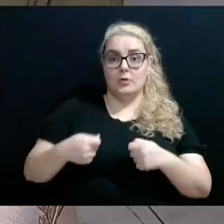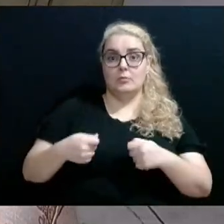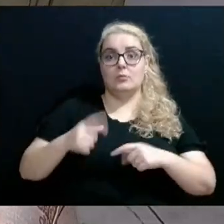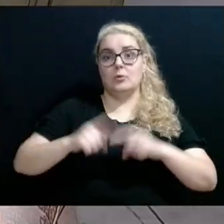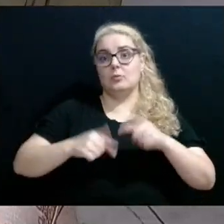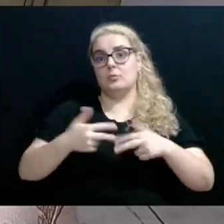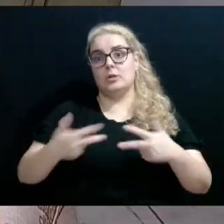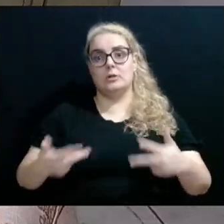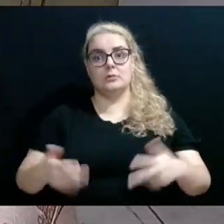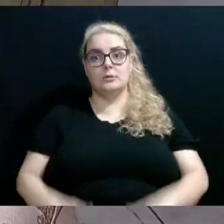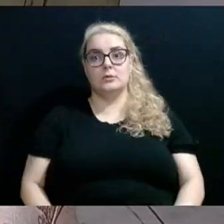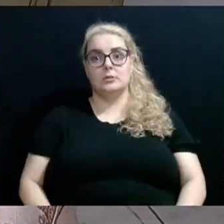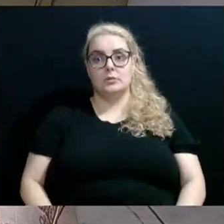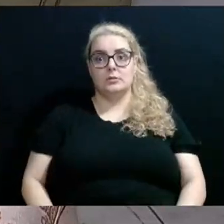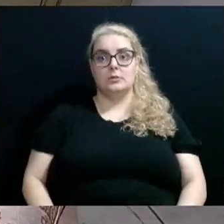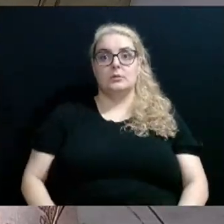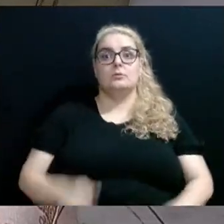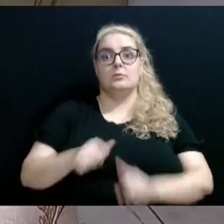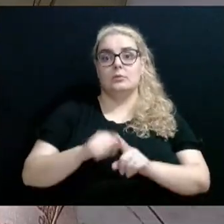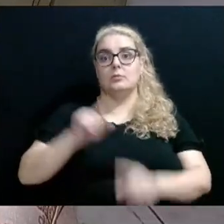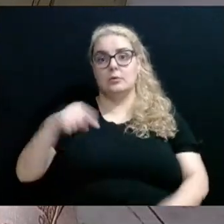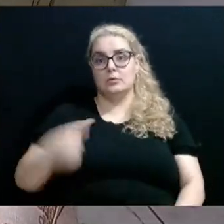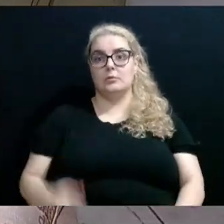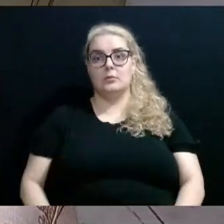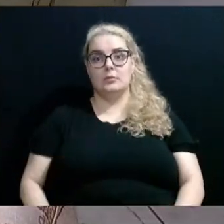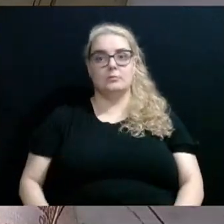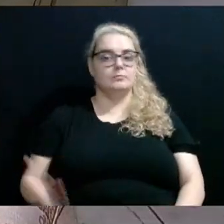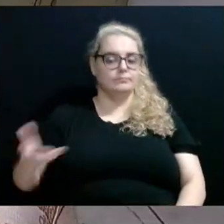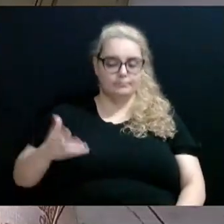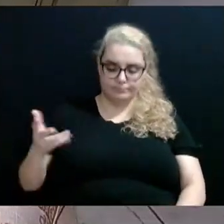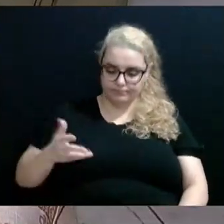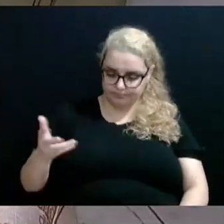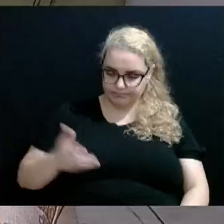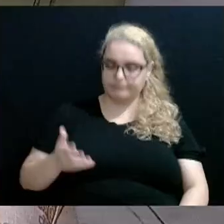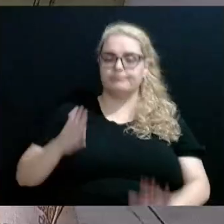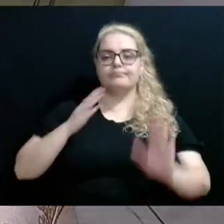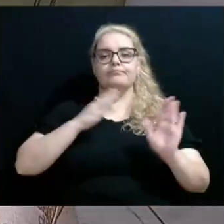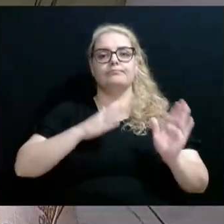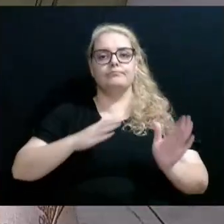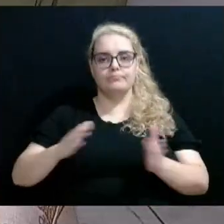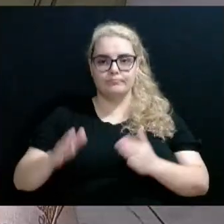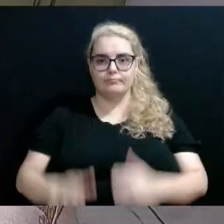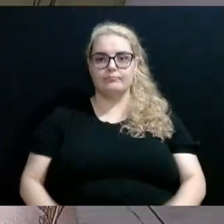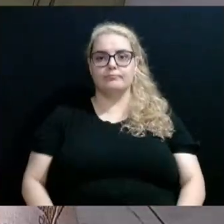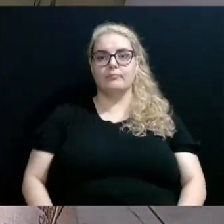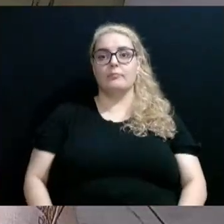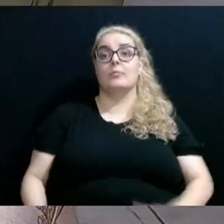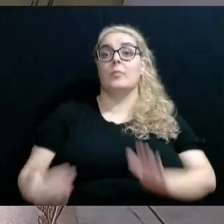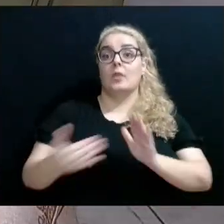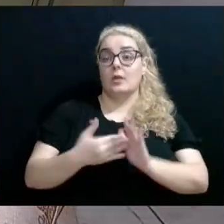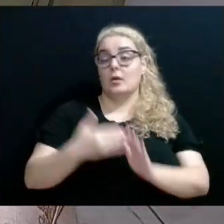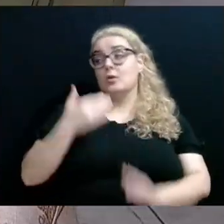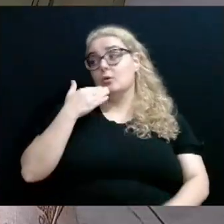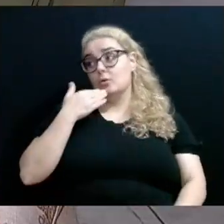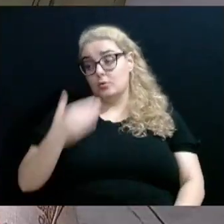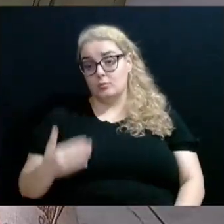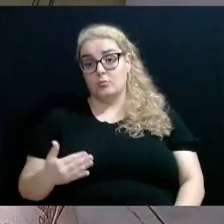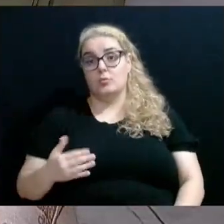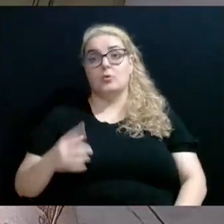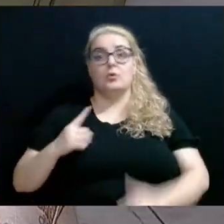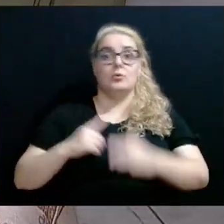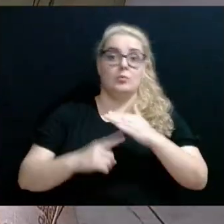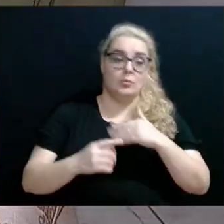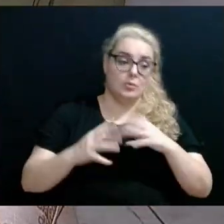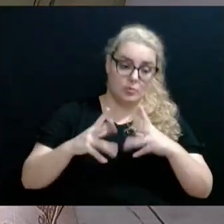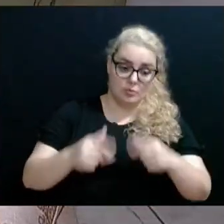produto para o mês que vem, então eu tenho que correr, né, com essa produção, até mesmo para fazer os pedidos com fornecedores, né,